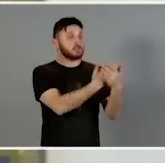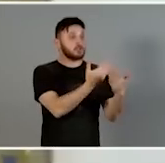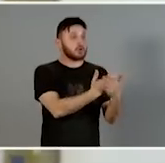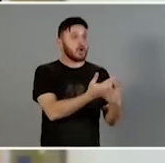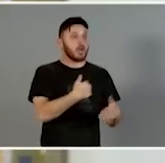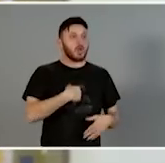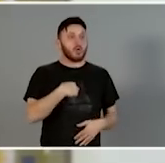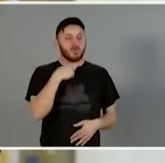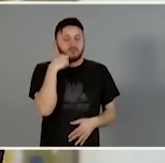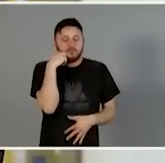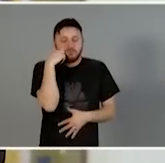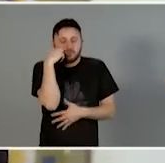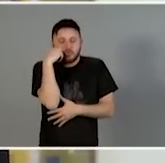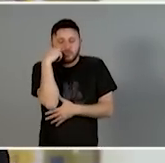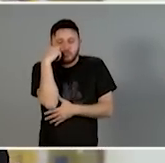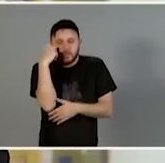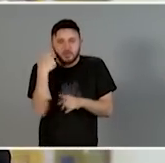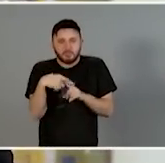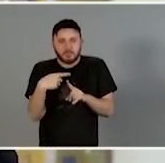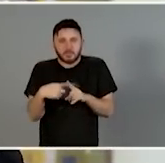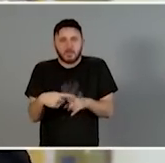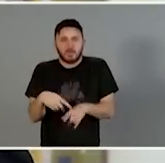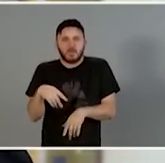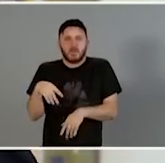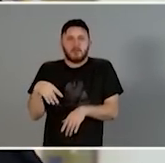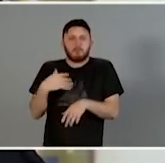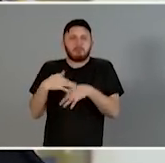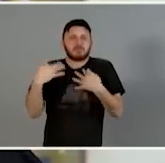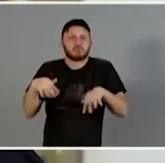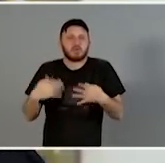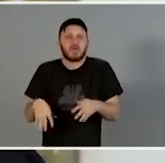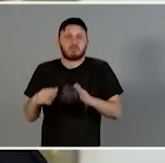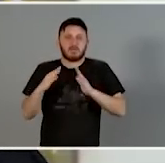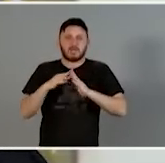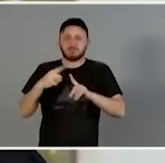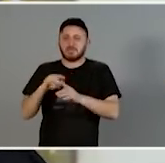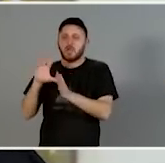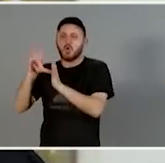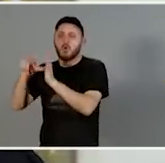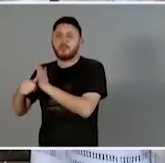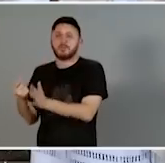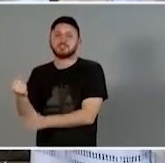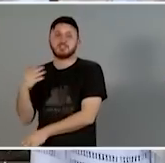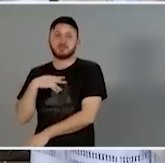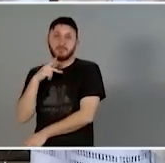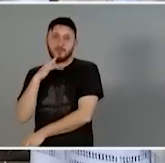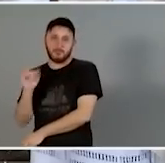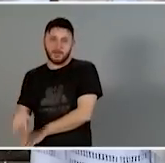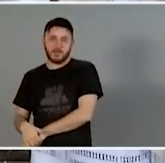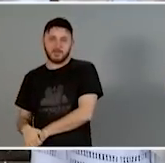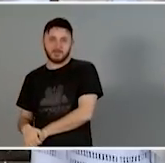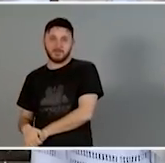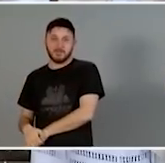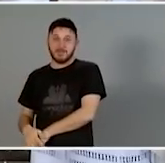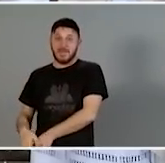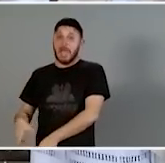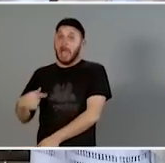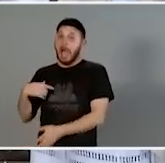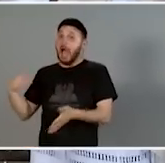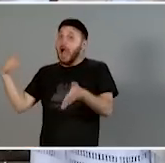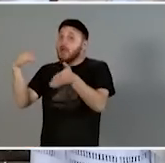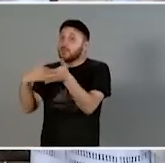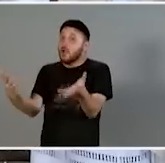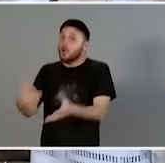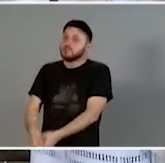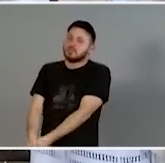ter chegado tudo machucado na escola por ter roubado o dinheiro do meu pai. Esse fardo está pesado, aquele dia